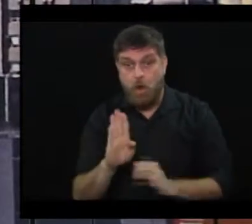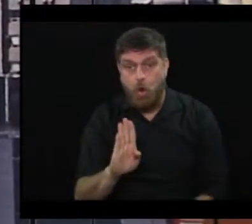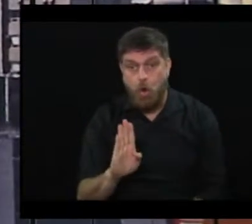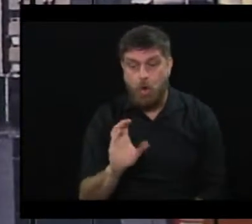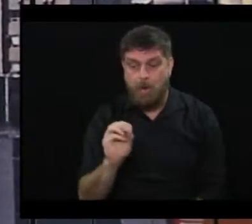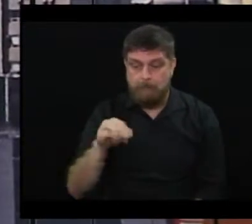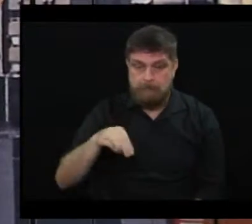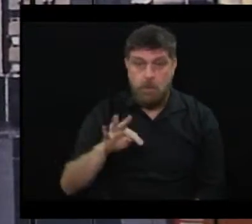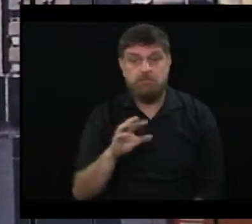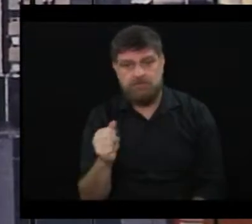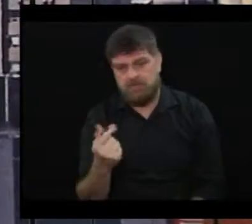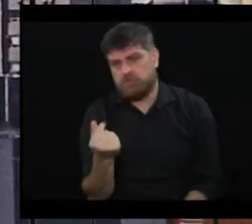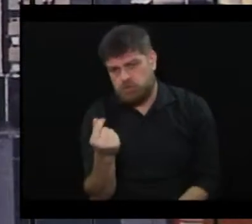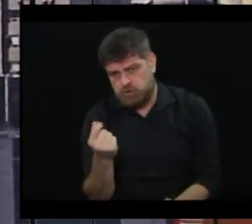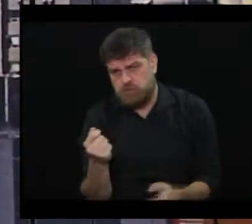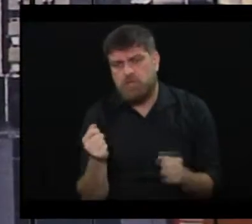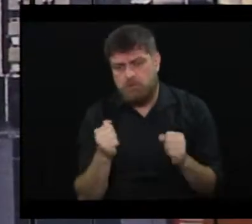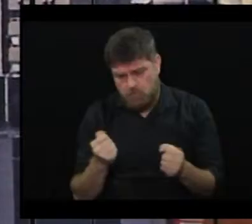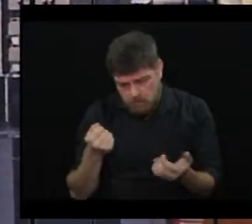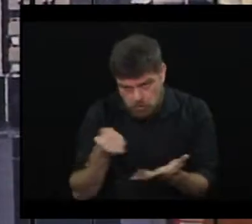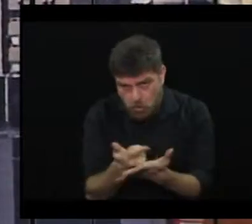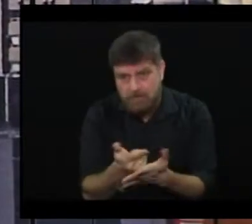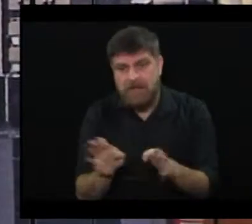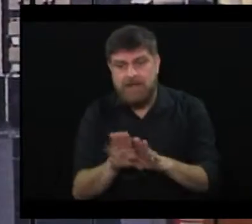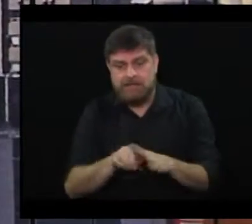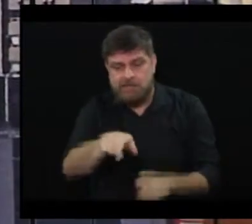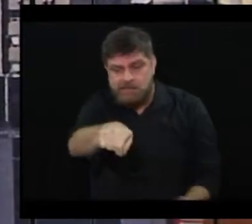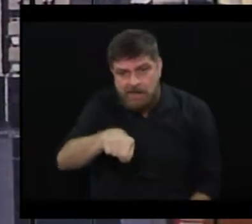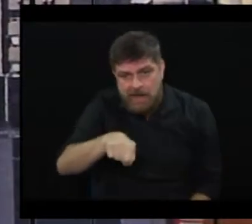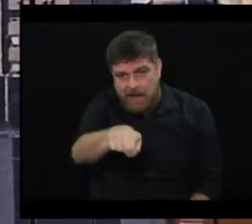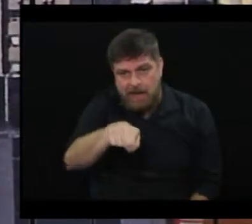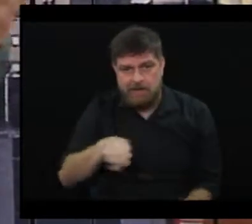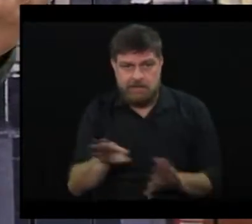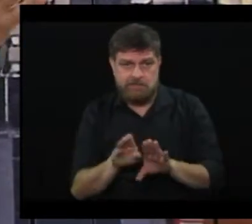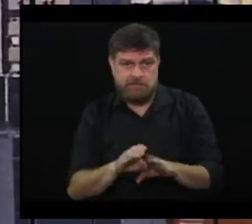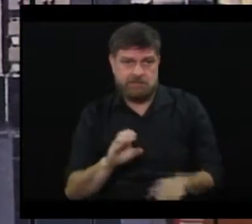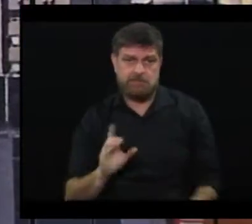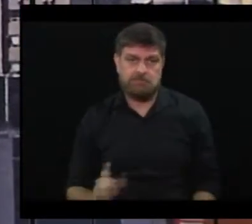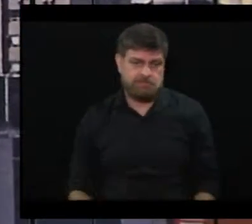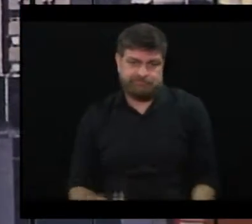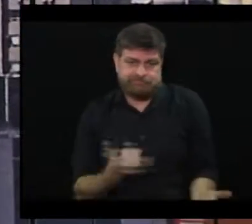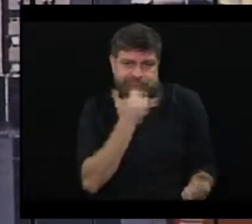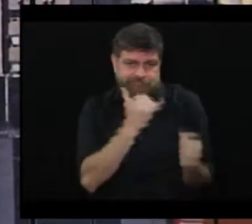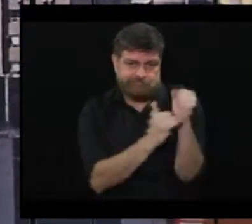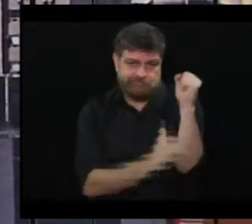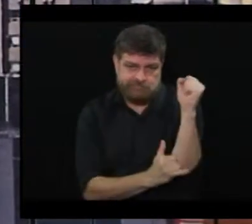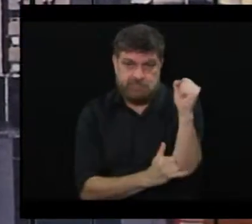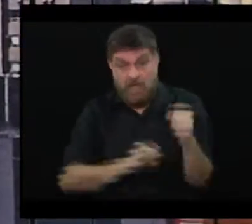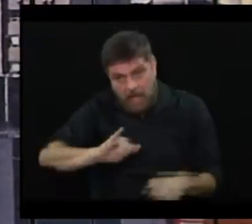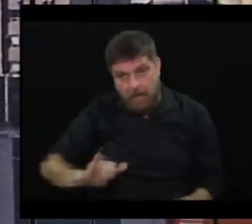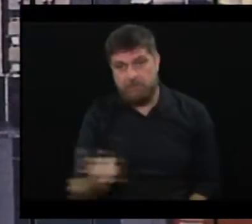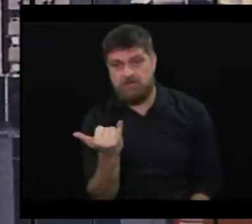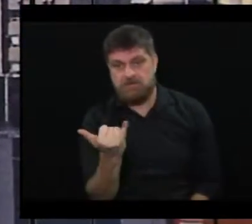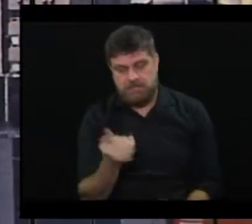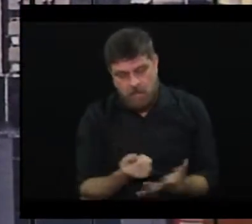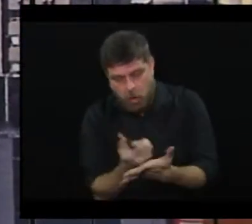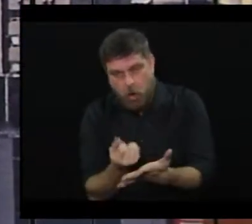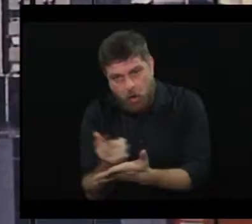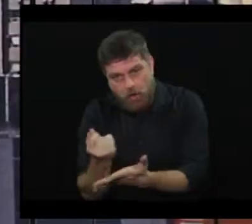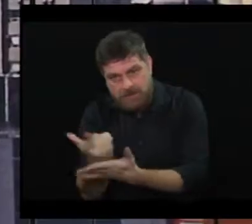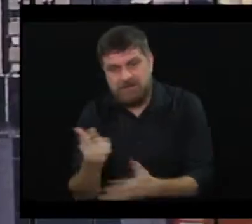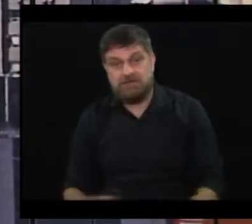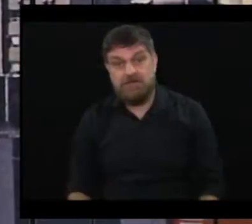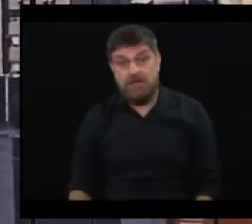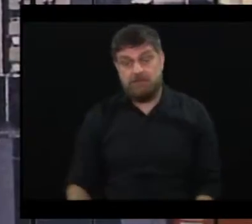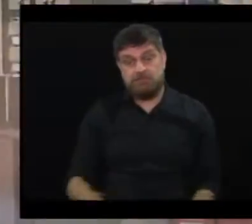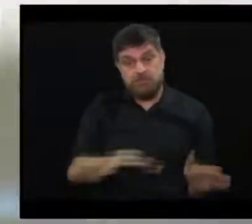Eles aceitam dinheiro, cartão de débito e crédito, então não tem desculpa para não aproveitar, hein? Vamos lá para o